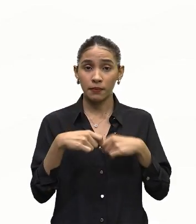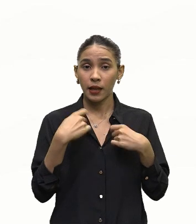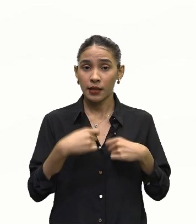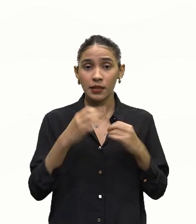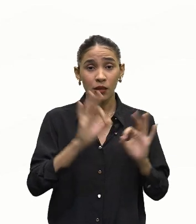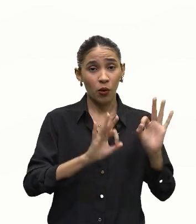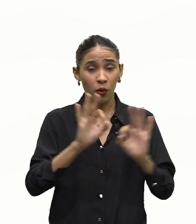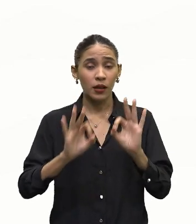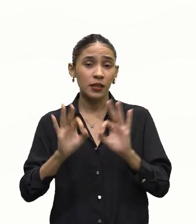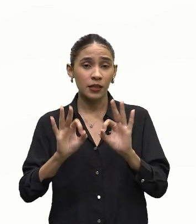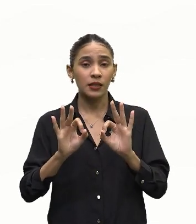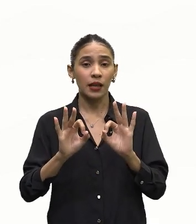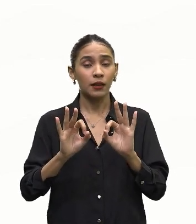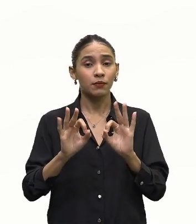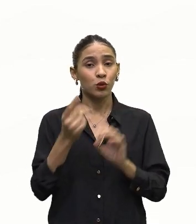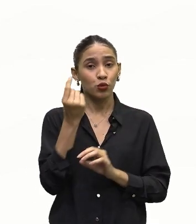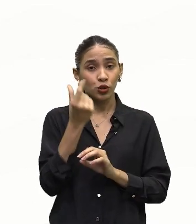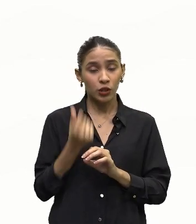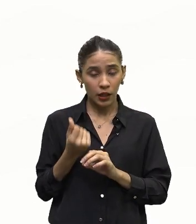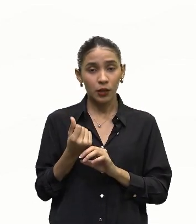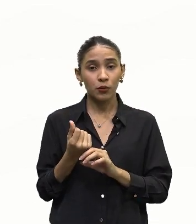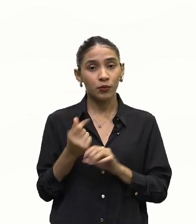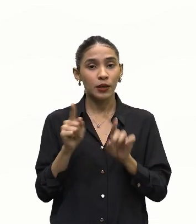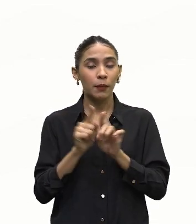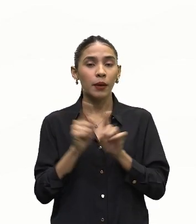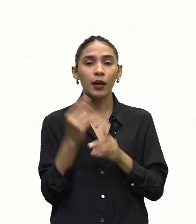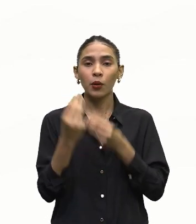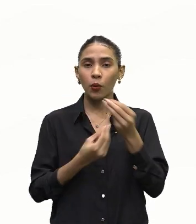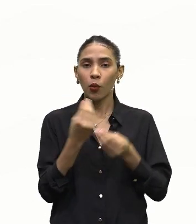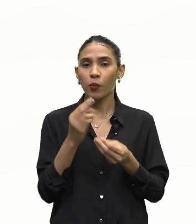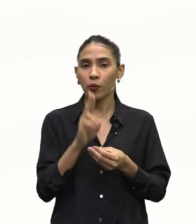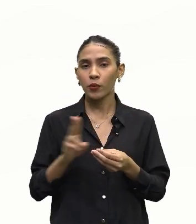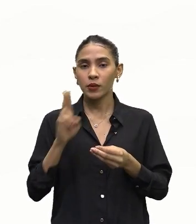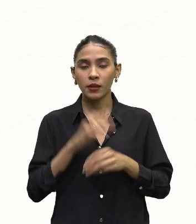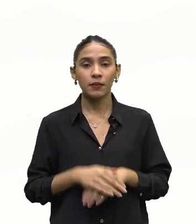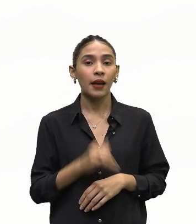esse consumo consciente. Por exemplo, vejam aqui comigo.